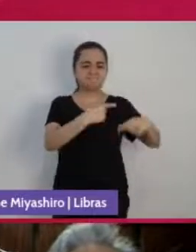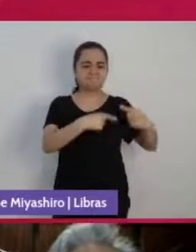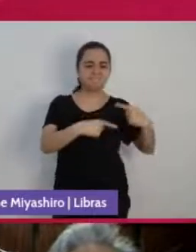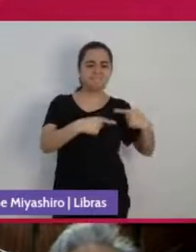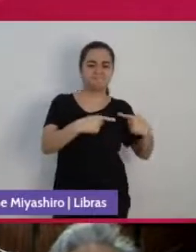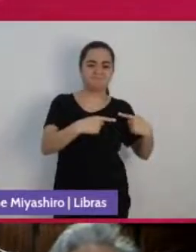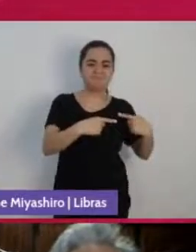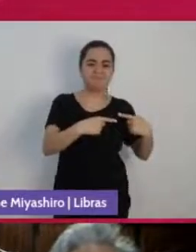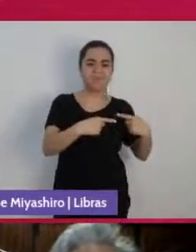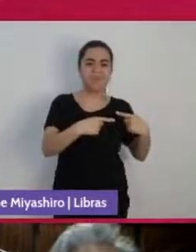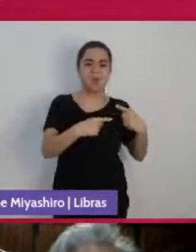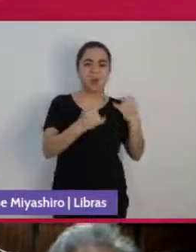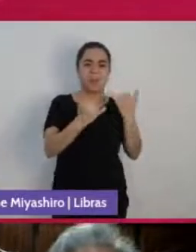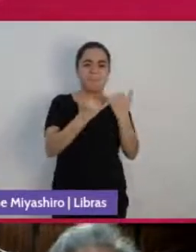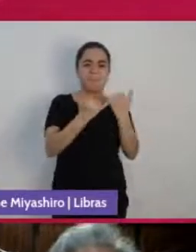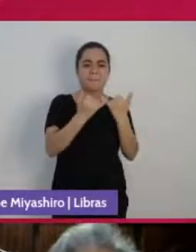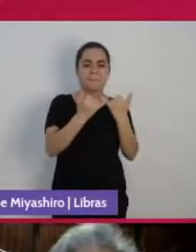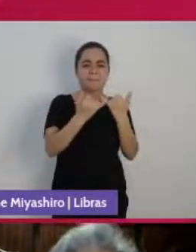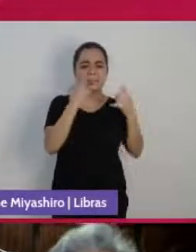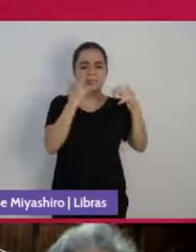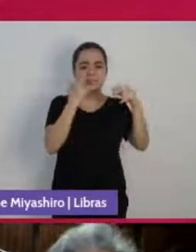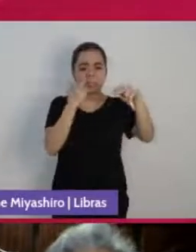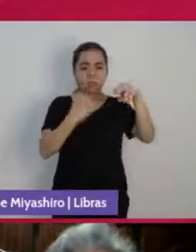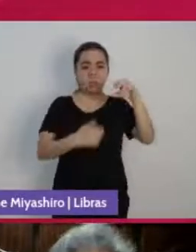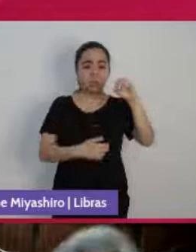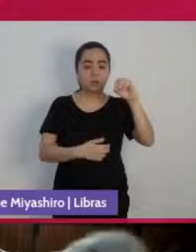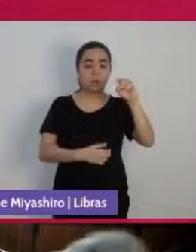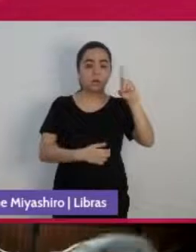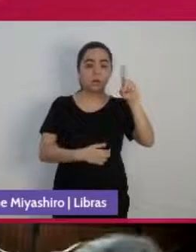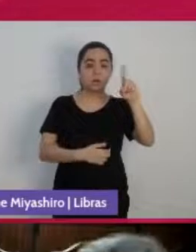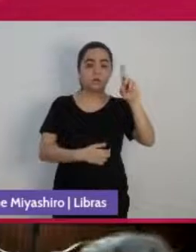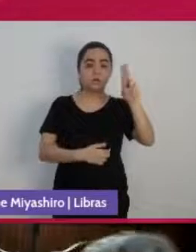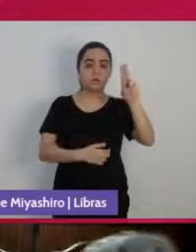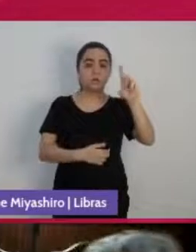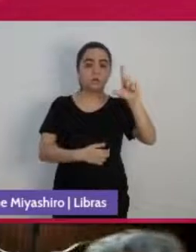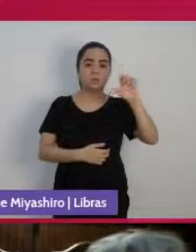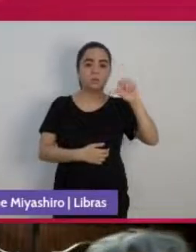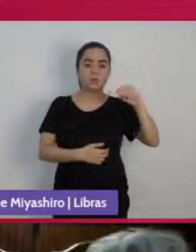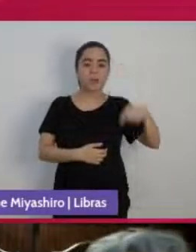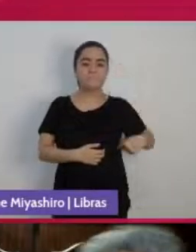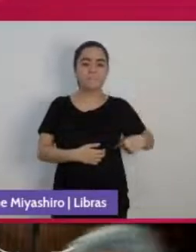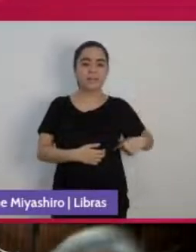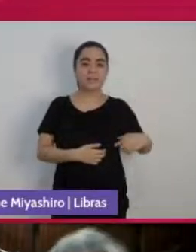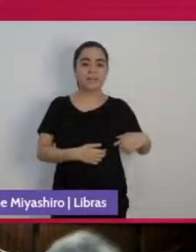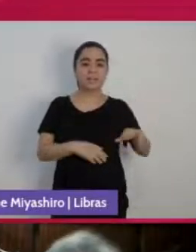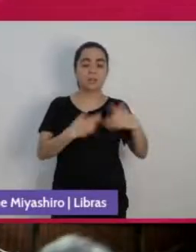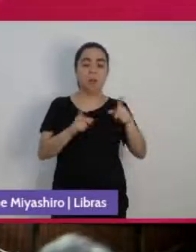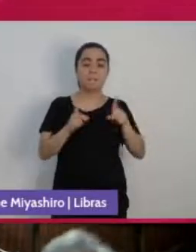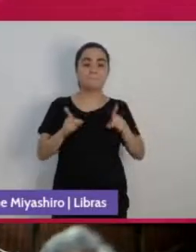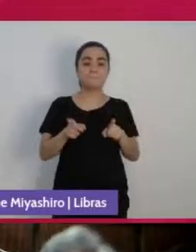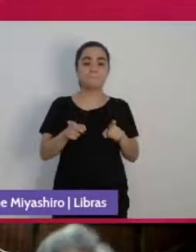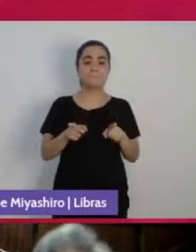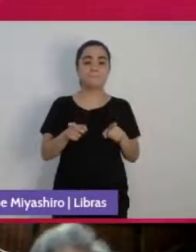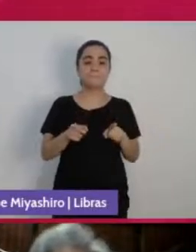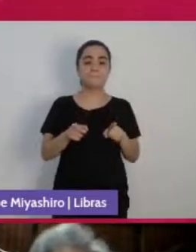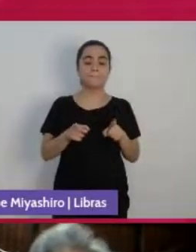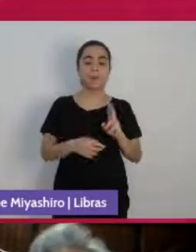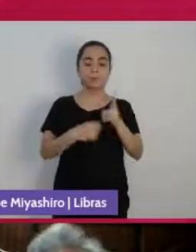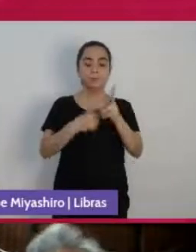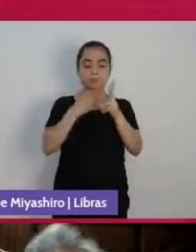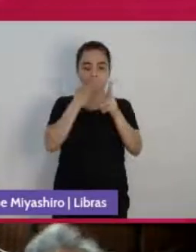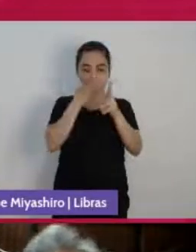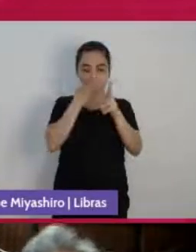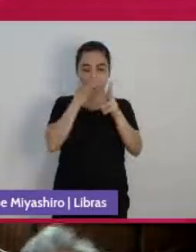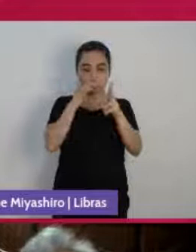dá a impressão que é nódulo. Então, o mamilo ele tem que estar sempre apontando para frente.